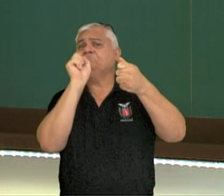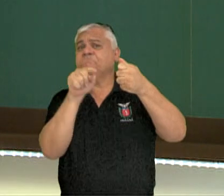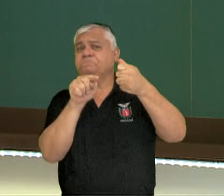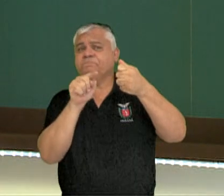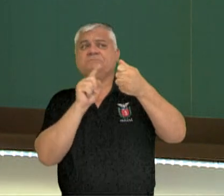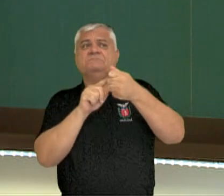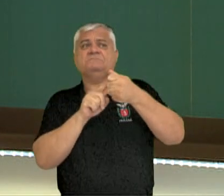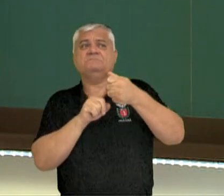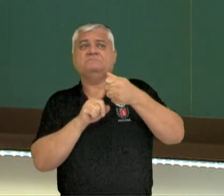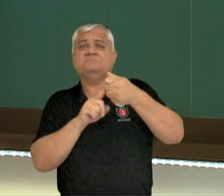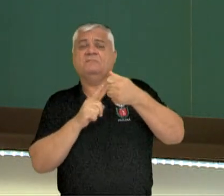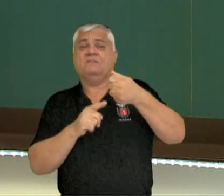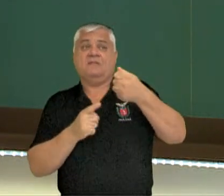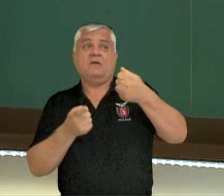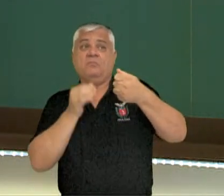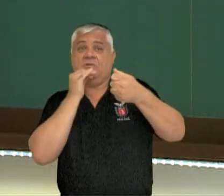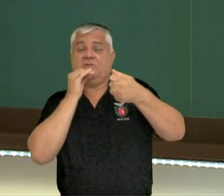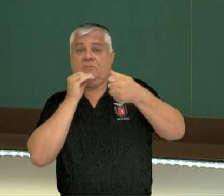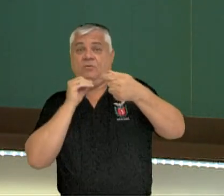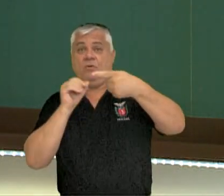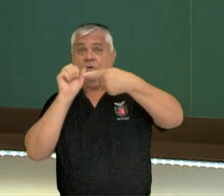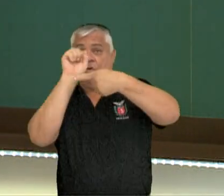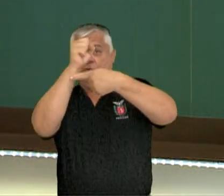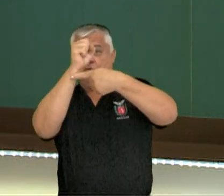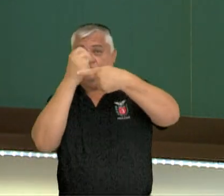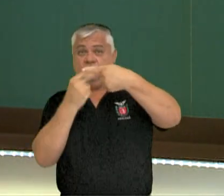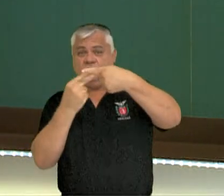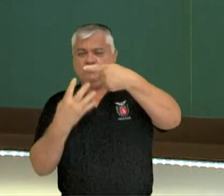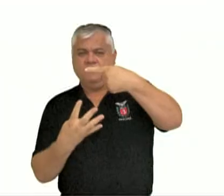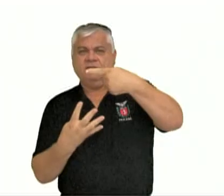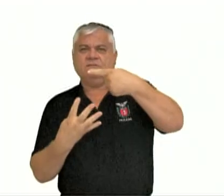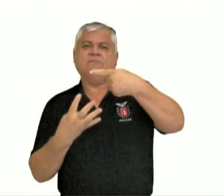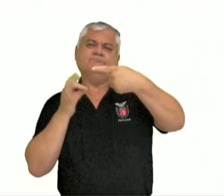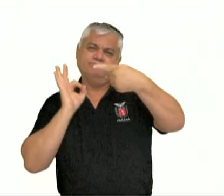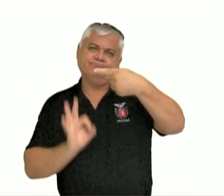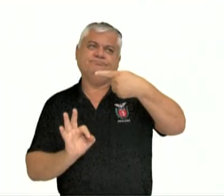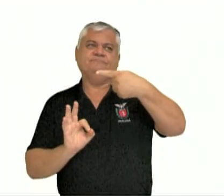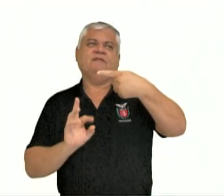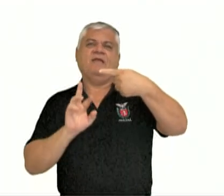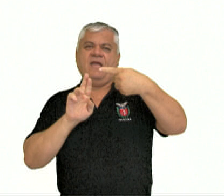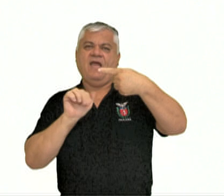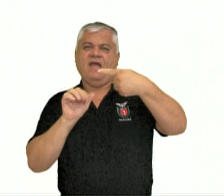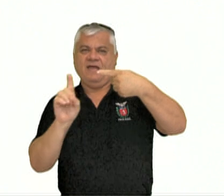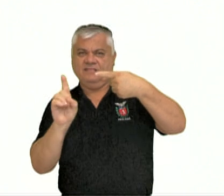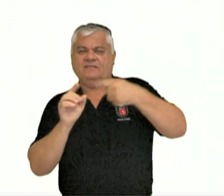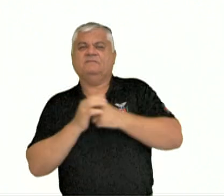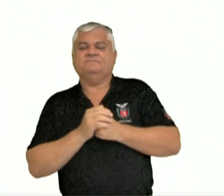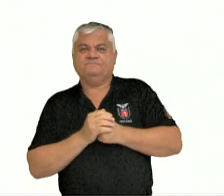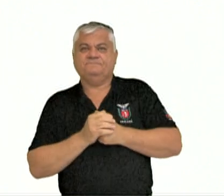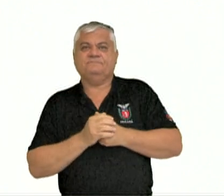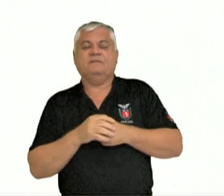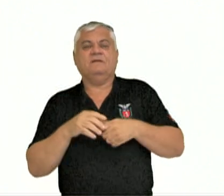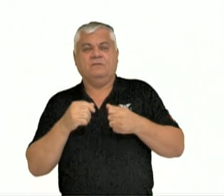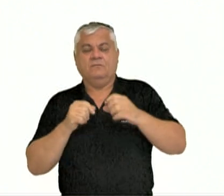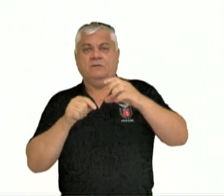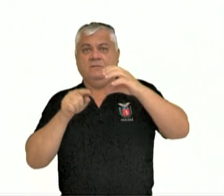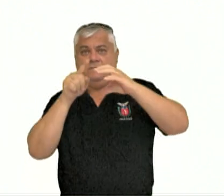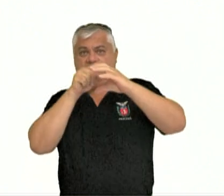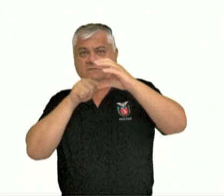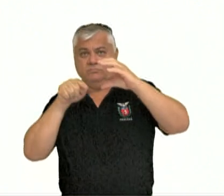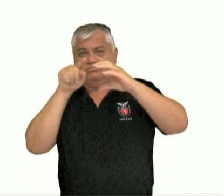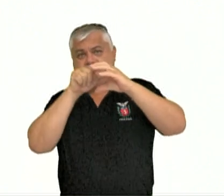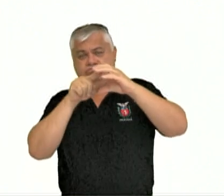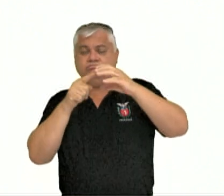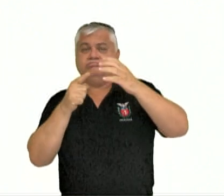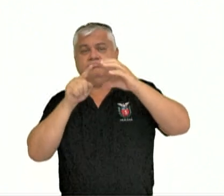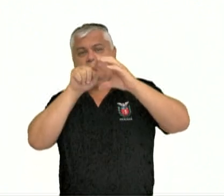8, no raio 2, 8 dividido por 2, 4 radianos, então aqui eu tenho que esse ângulo alfa, ou